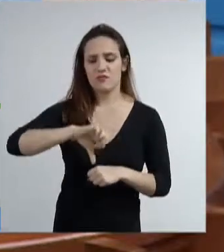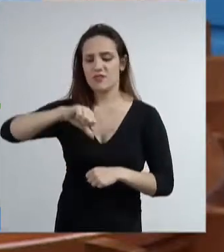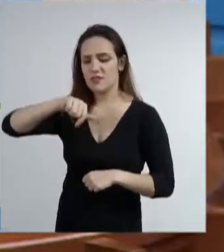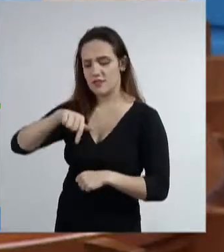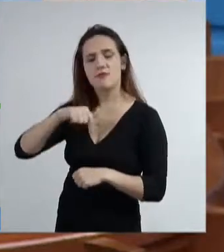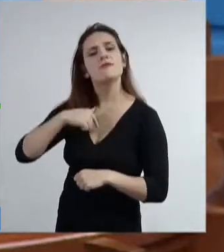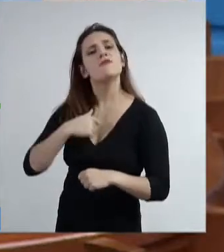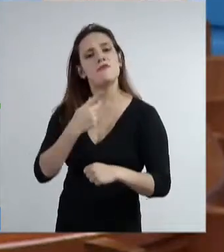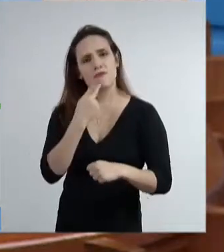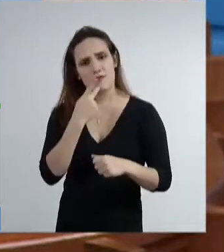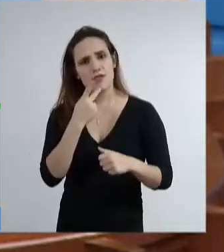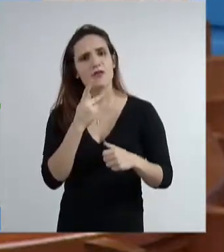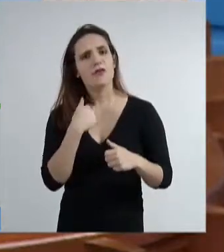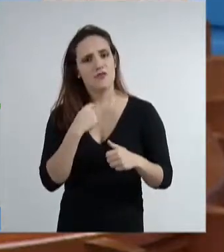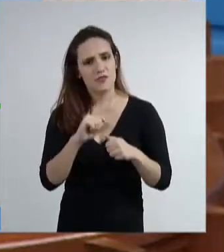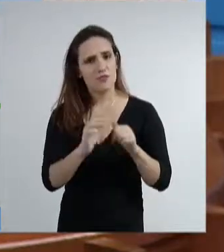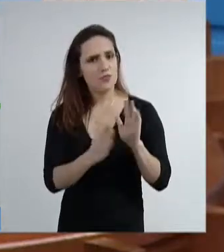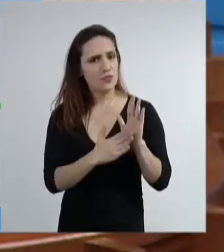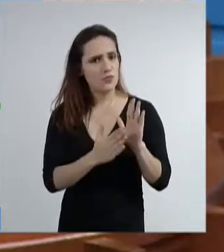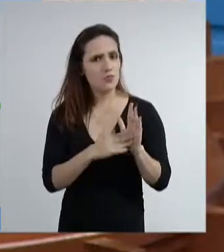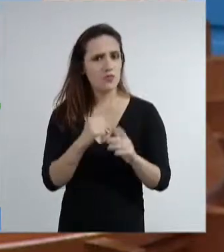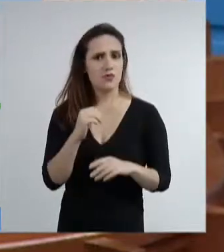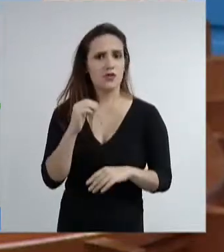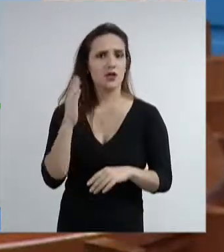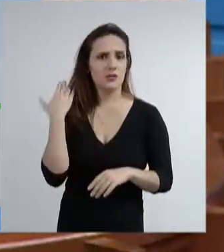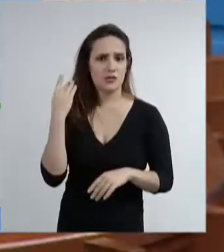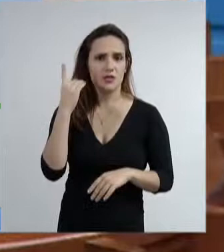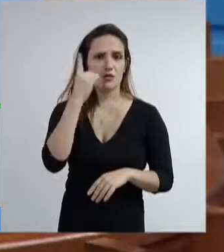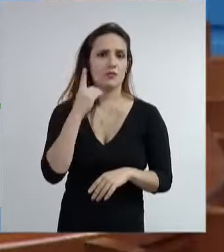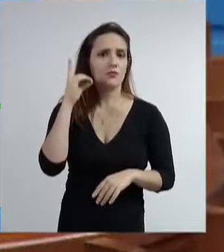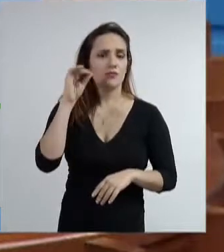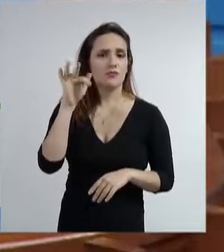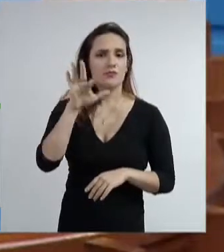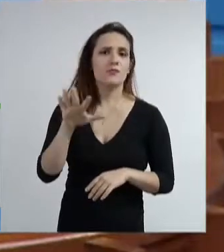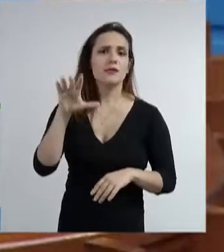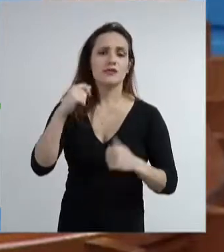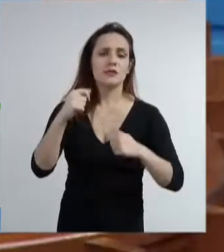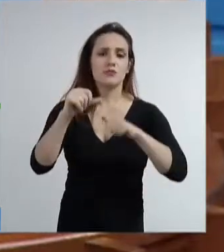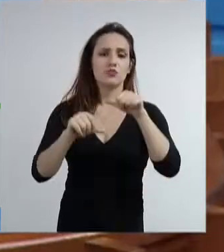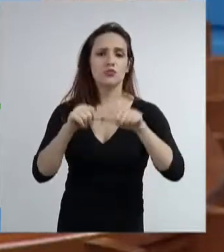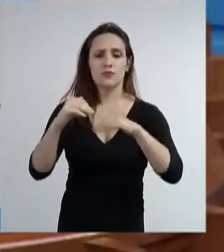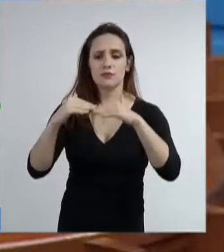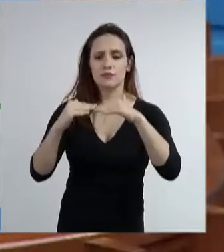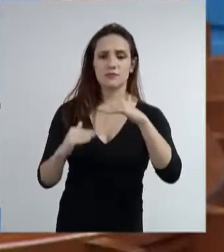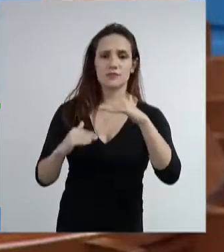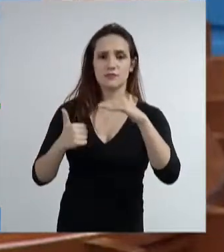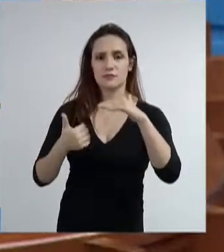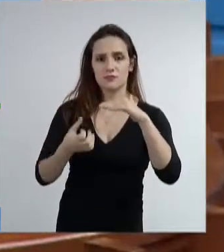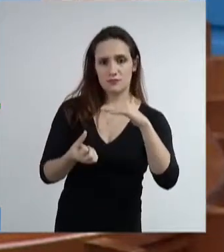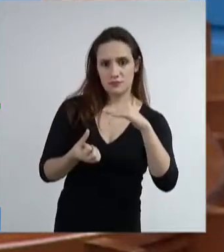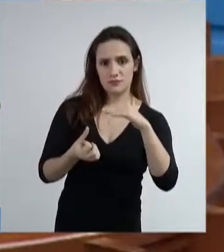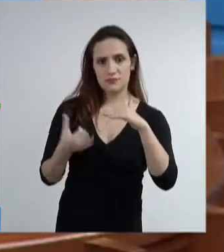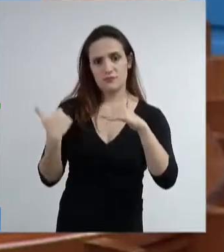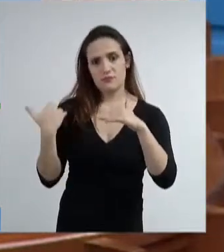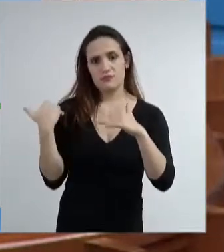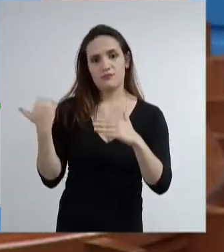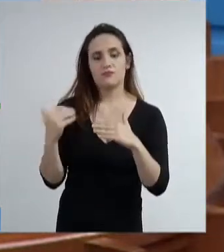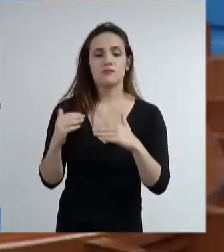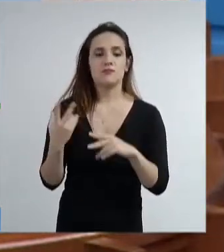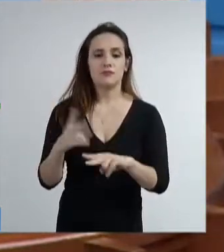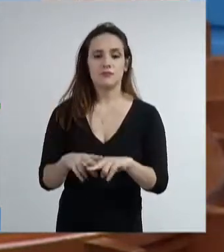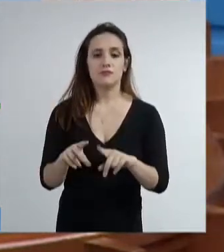1997, quando era deputado federal. A mudança na Constituição para que isso acontecesse. Mas o que falo aqui